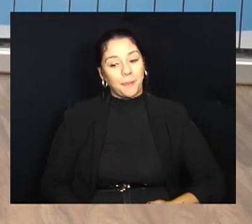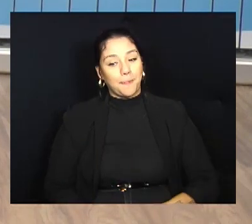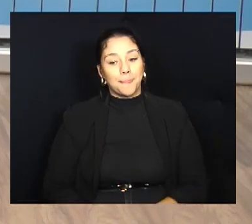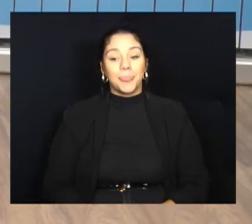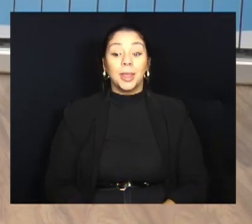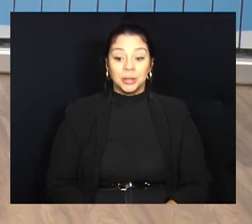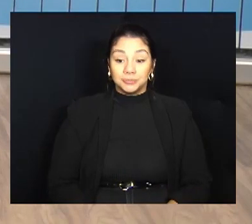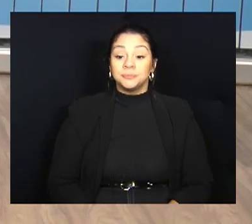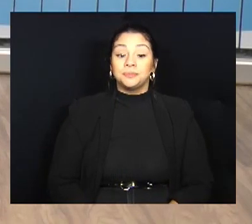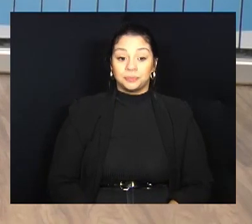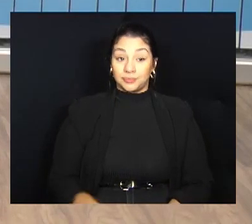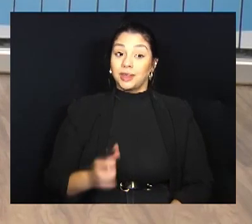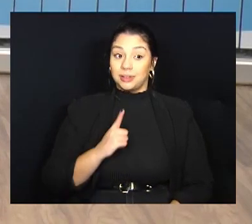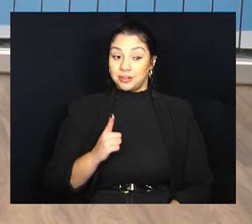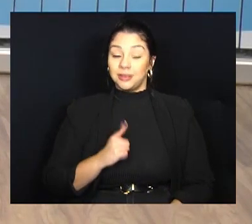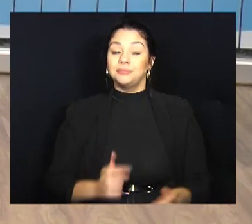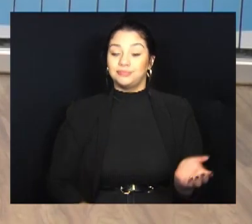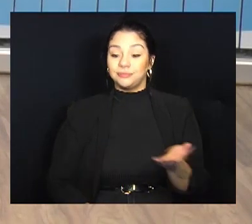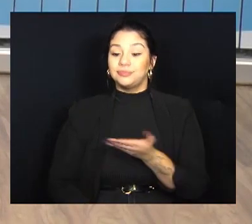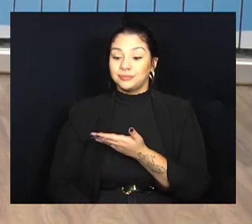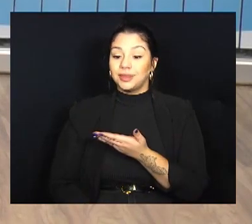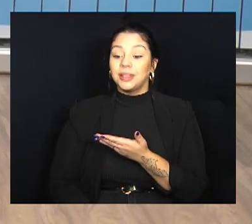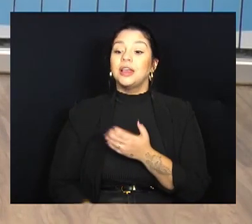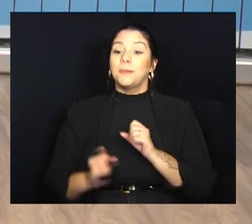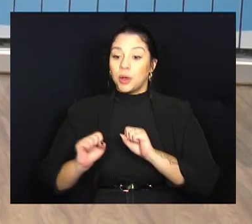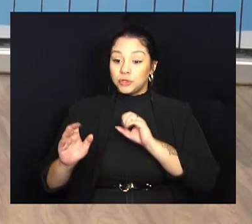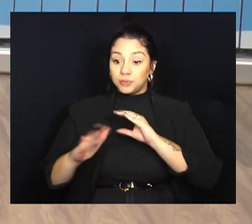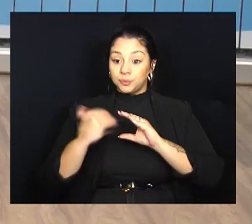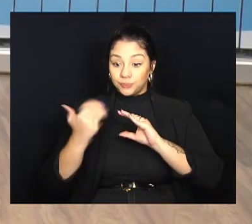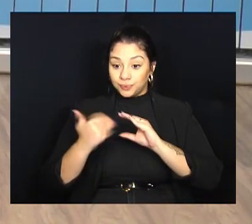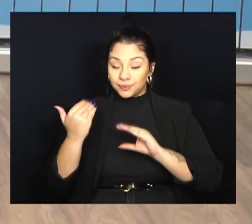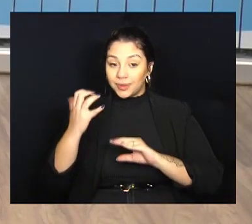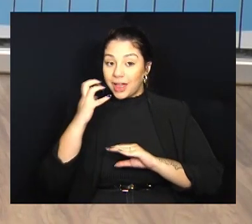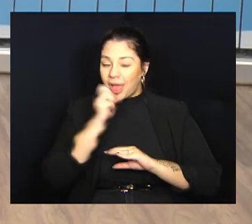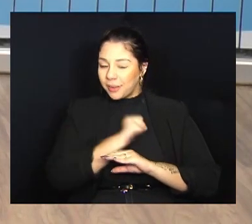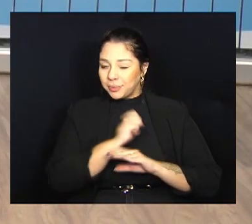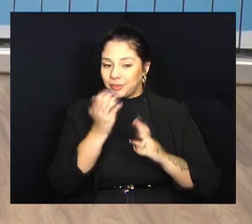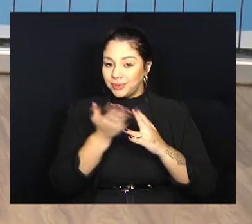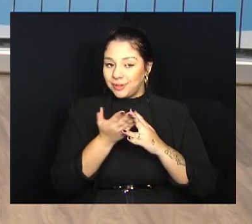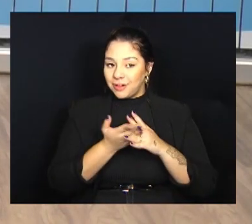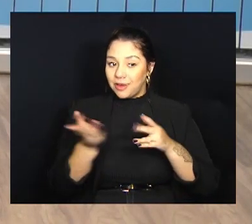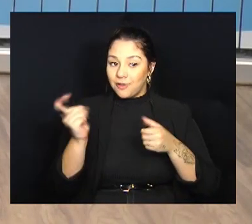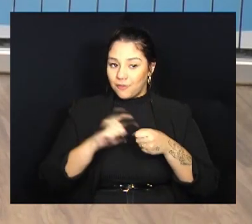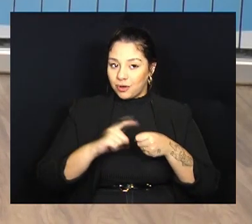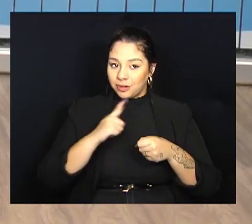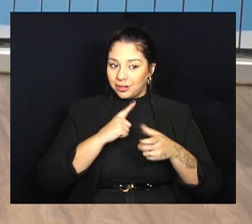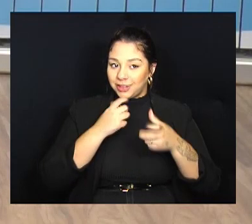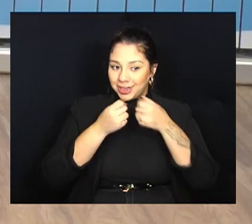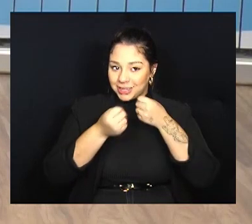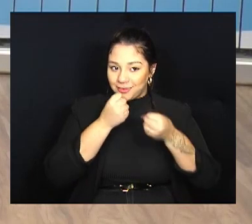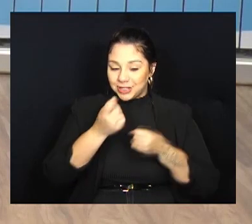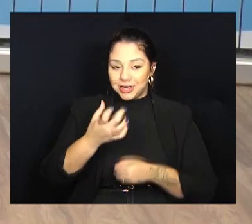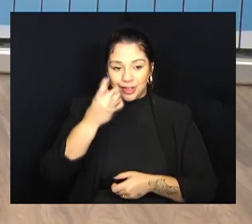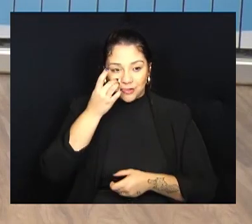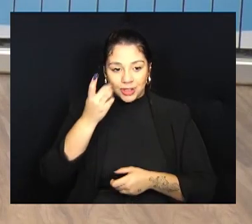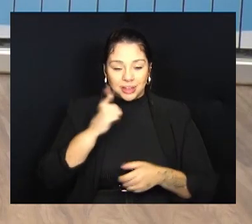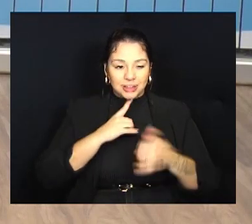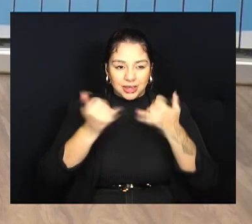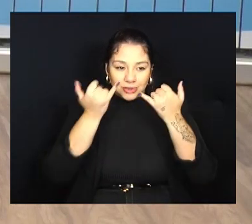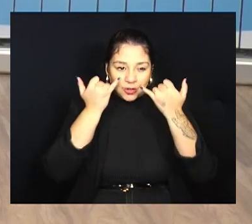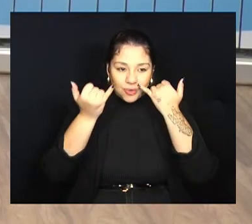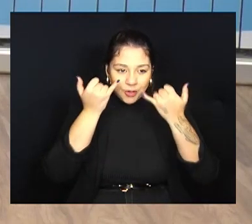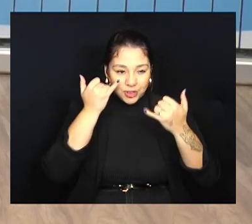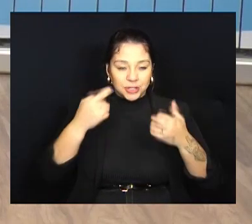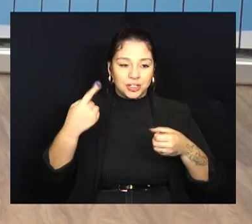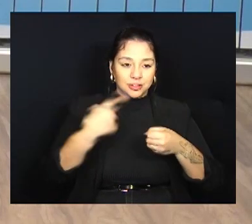978293776, o número está aqui embaixo da sua tela. Vai mandando o WhatsApp, rápido intervalo e na volta tem entrevista ao vivo, tem notícias da metrópole,